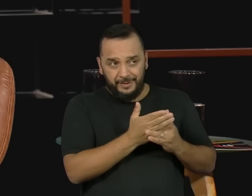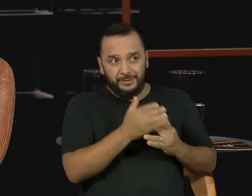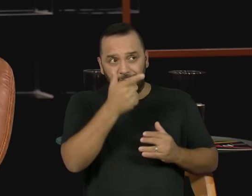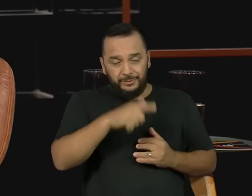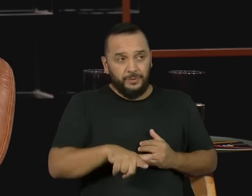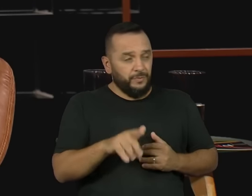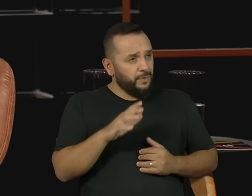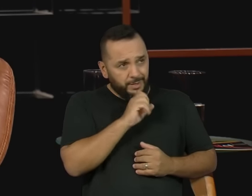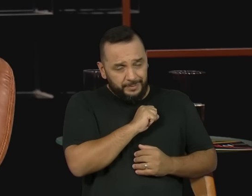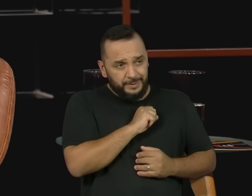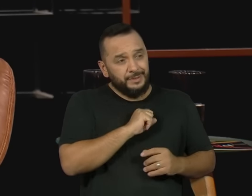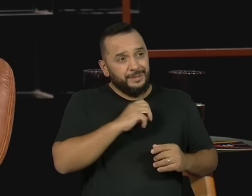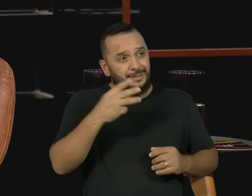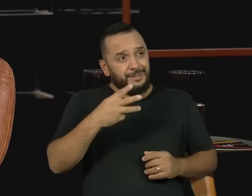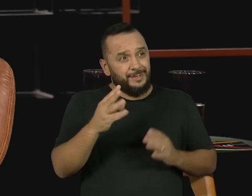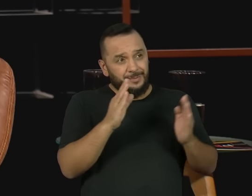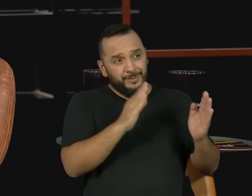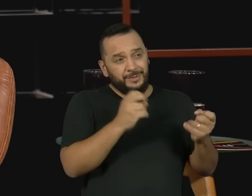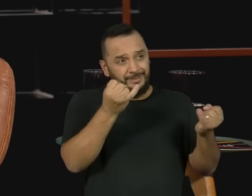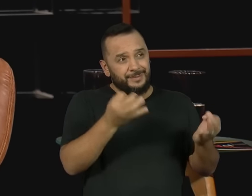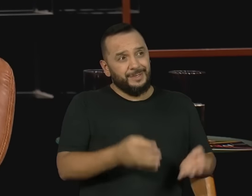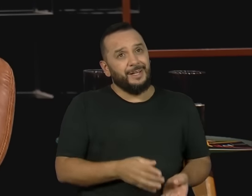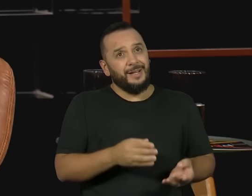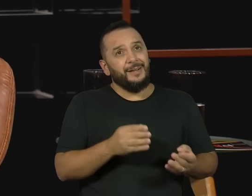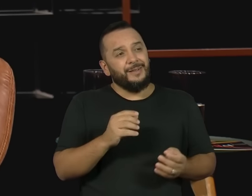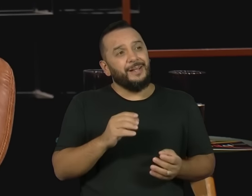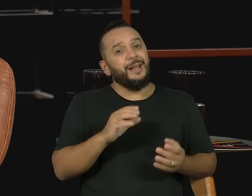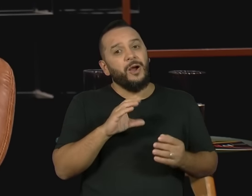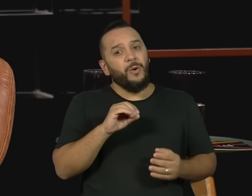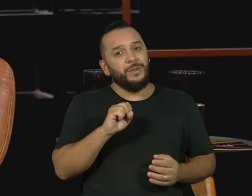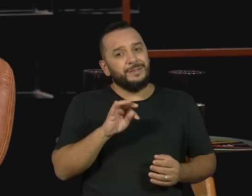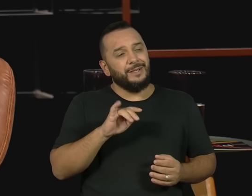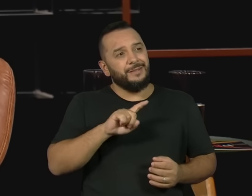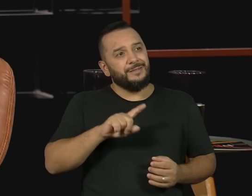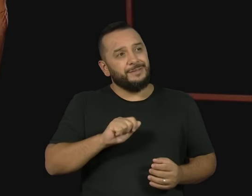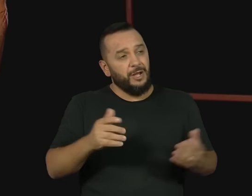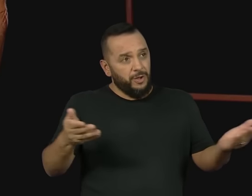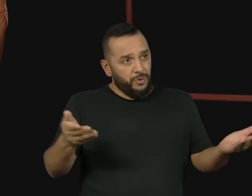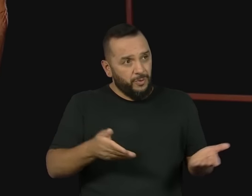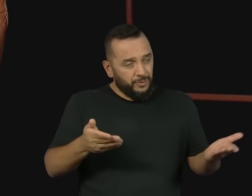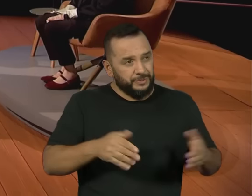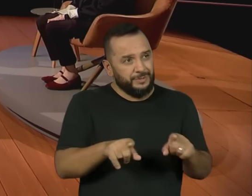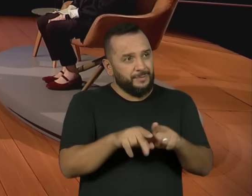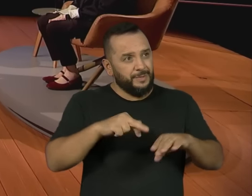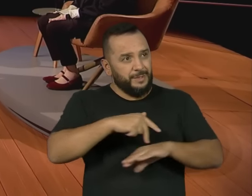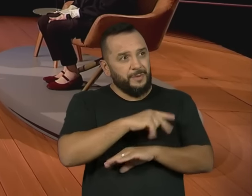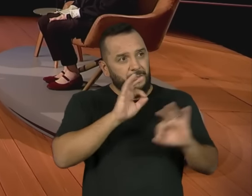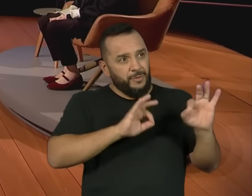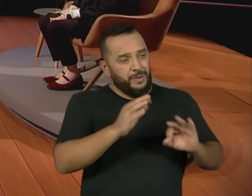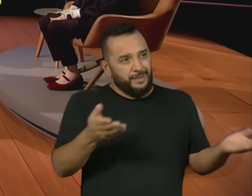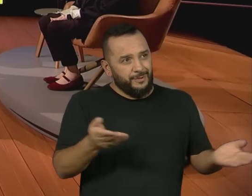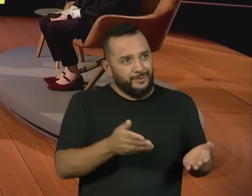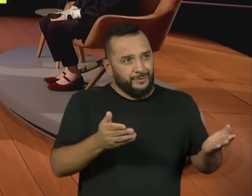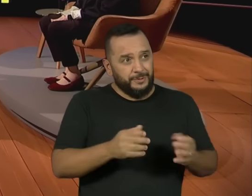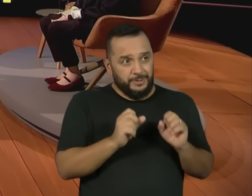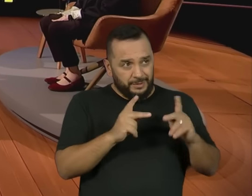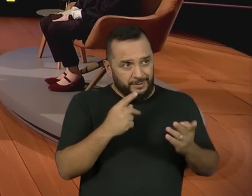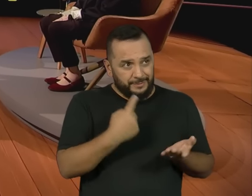muito rápido. No terceiro bloco, vamos falar sobre a Costanza hoje. Ixi. E sobre a moda hoje. Pode